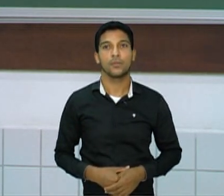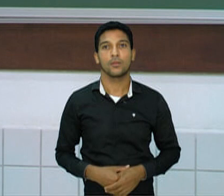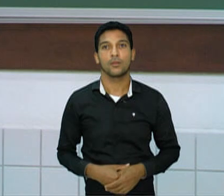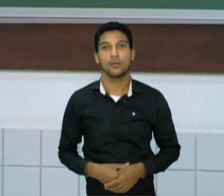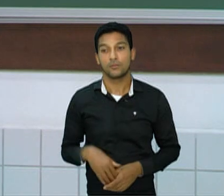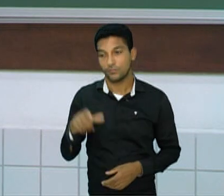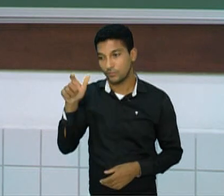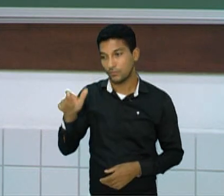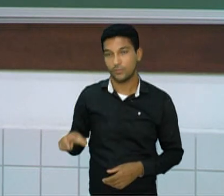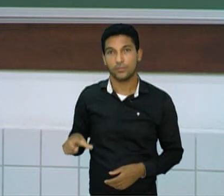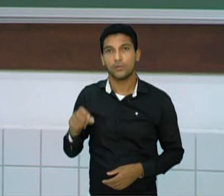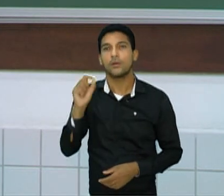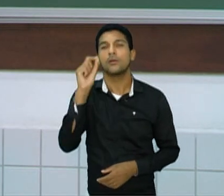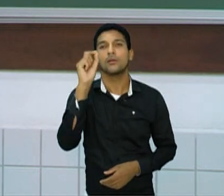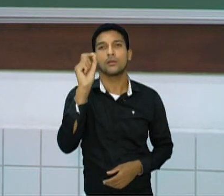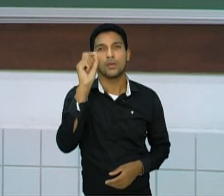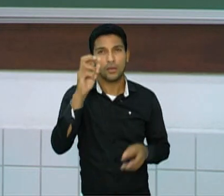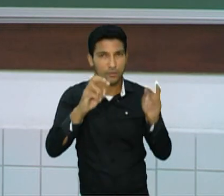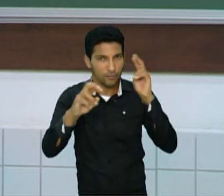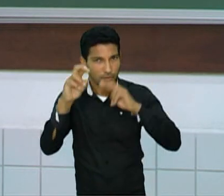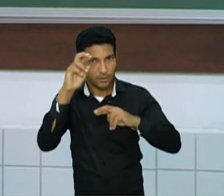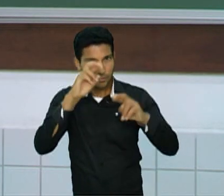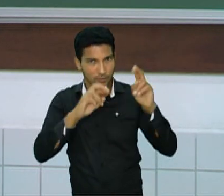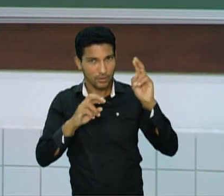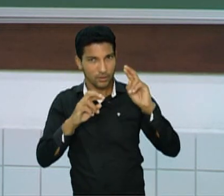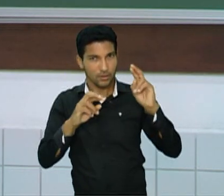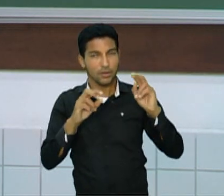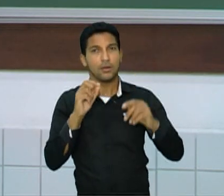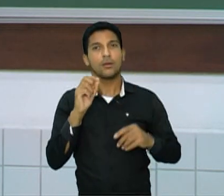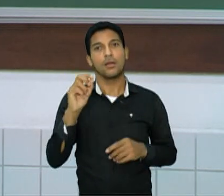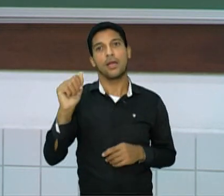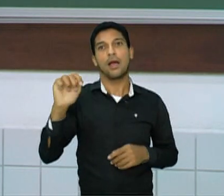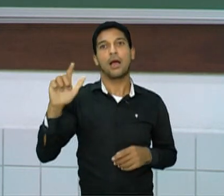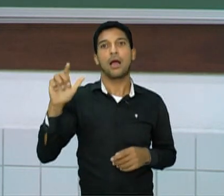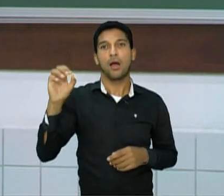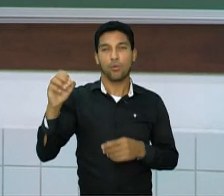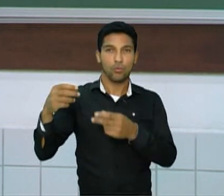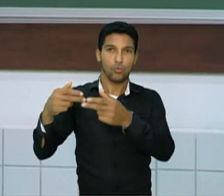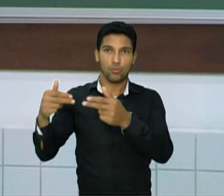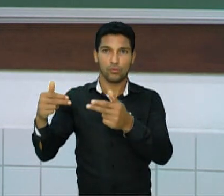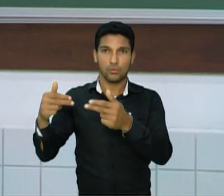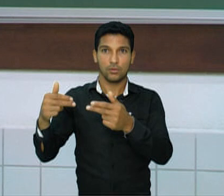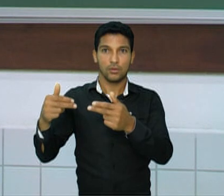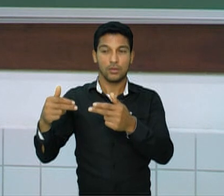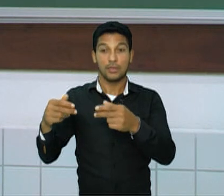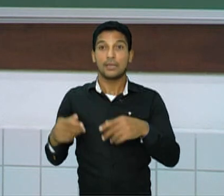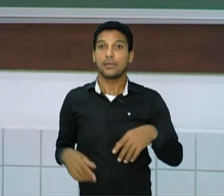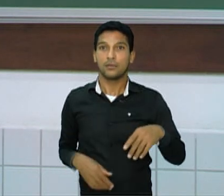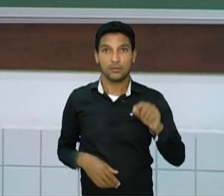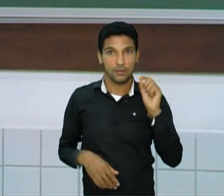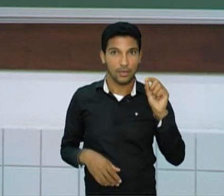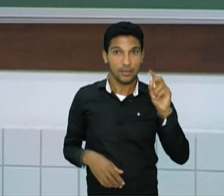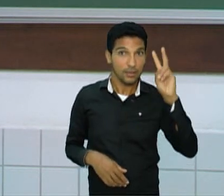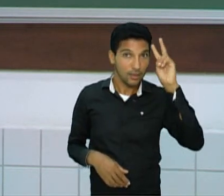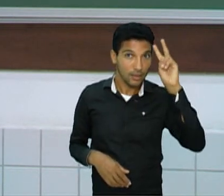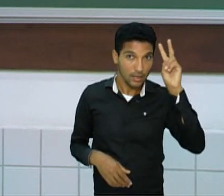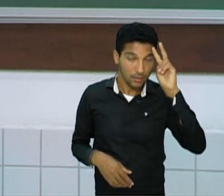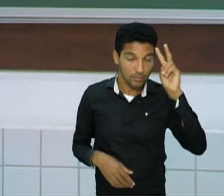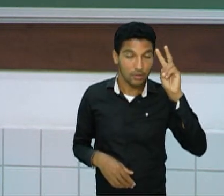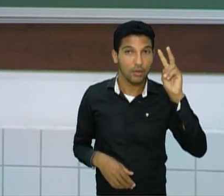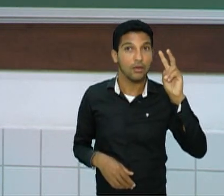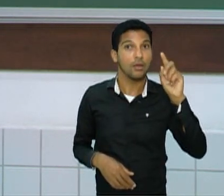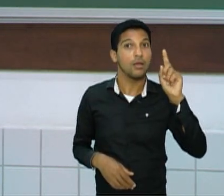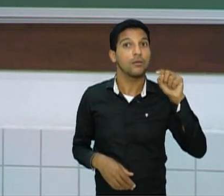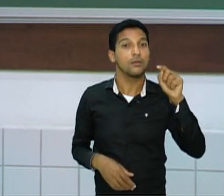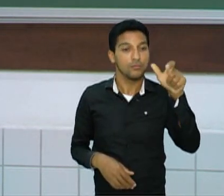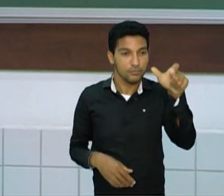verifica algo. Agora, quem lembra, lembra de algo. Isso quer dizer que o verifica é transitivo